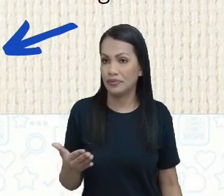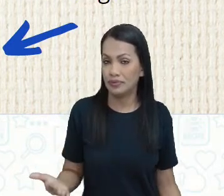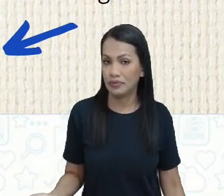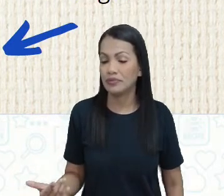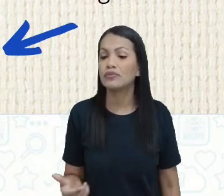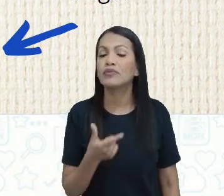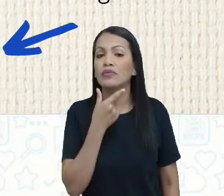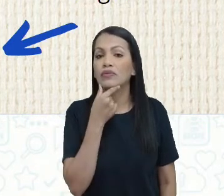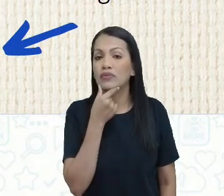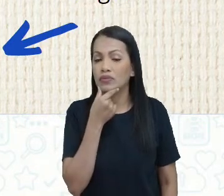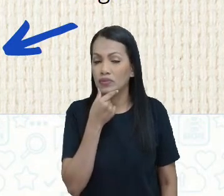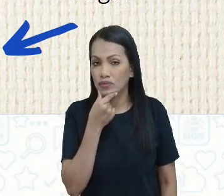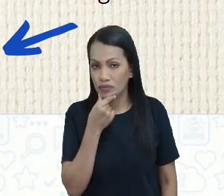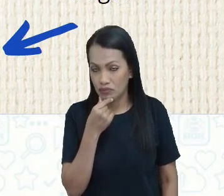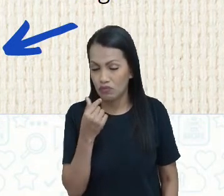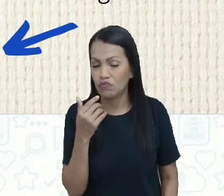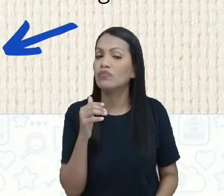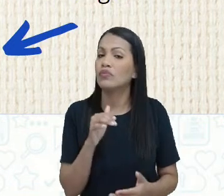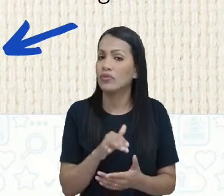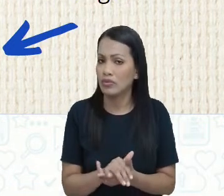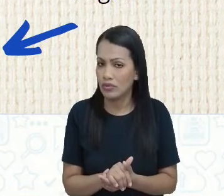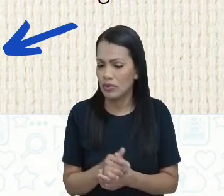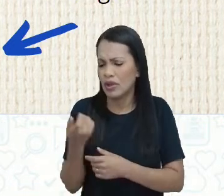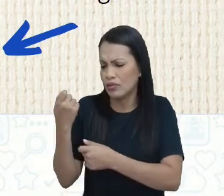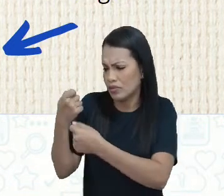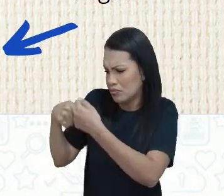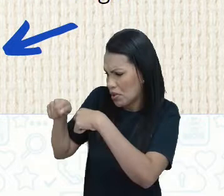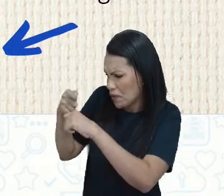que é introduzido depois, né? Depois que ela vai tecendo.